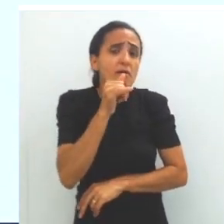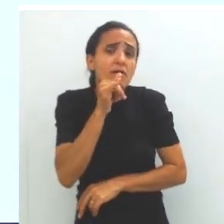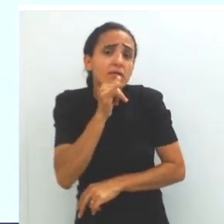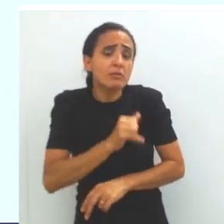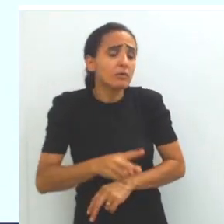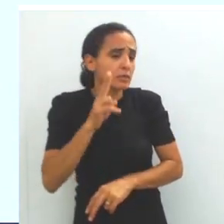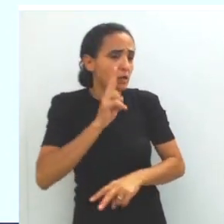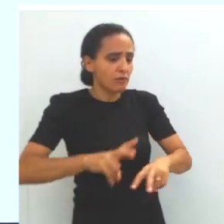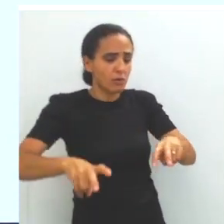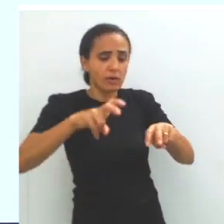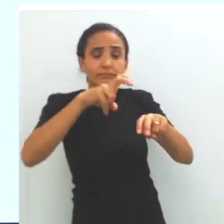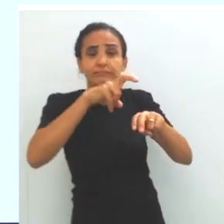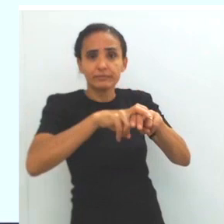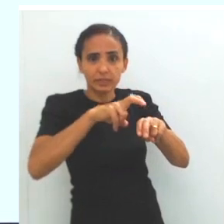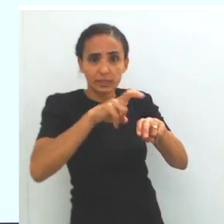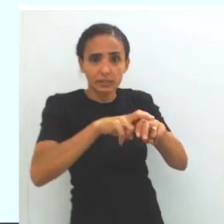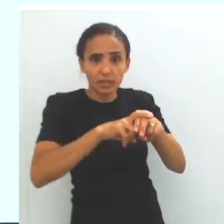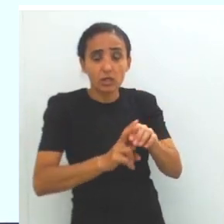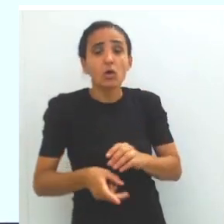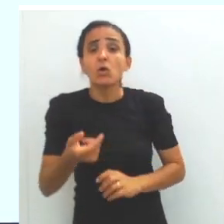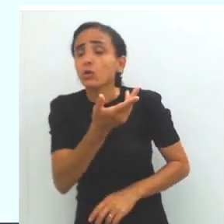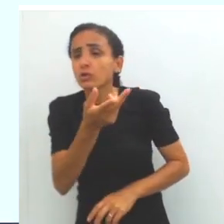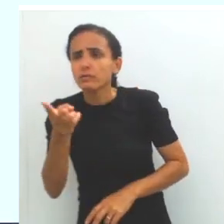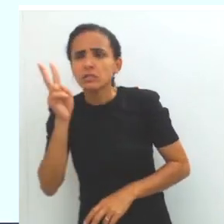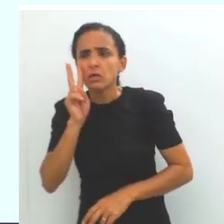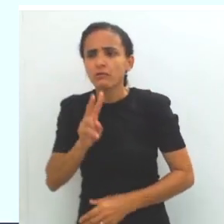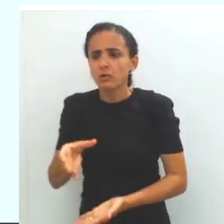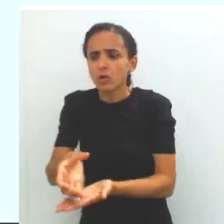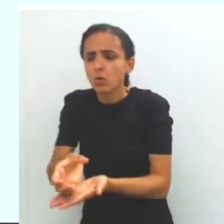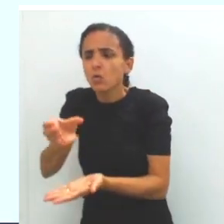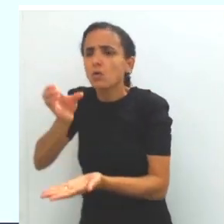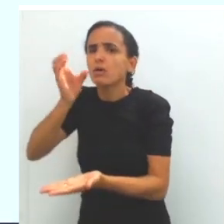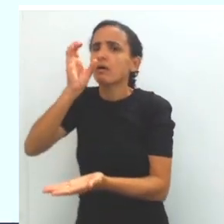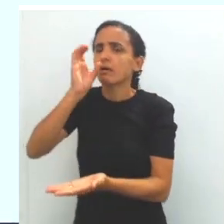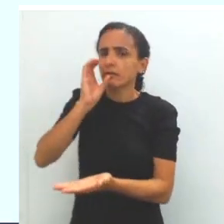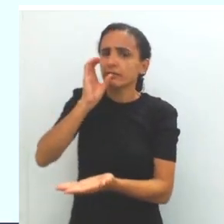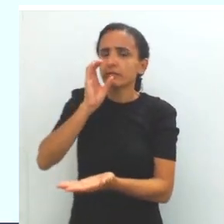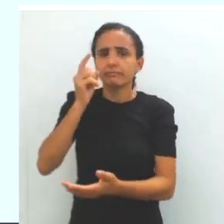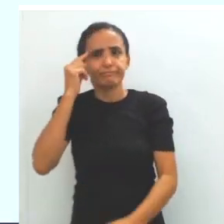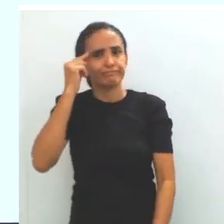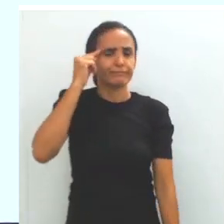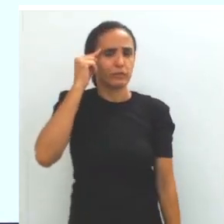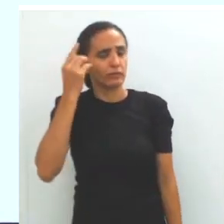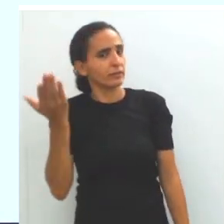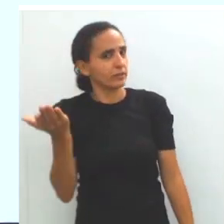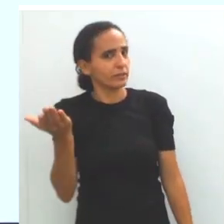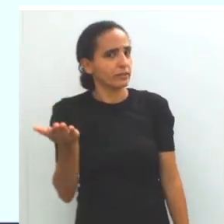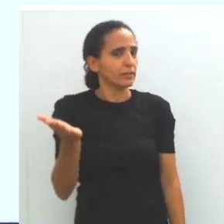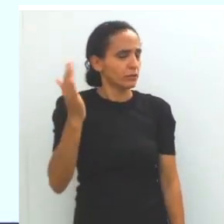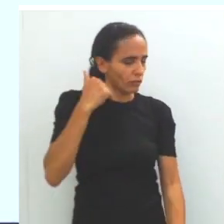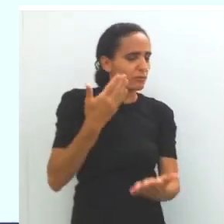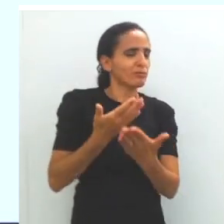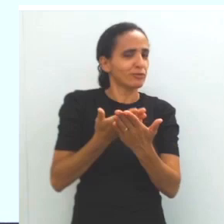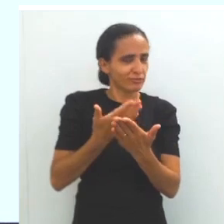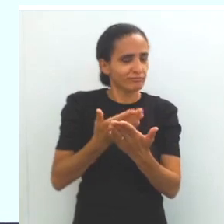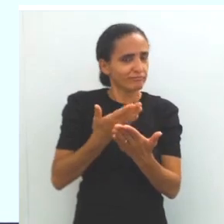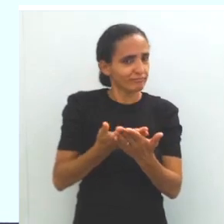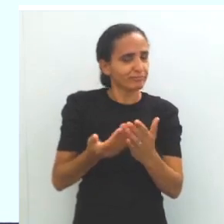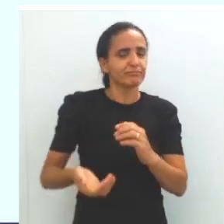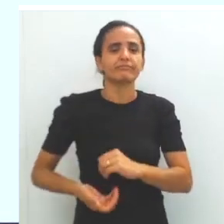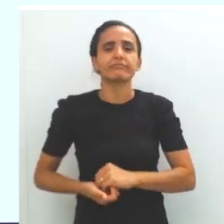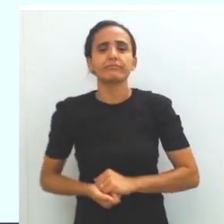uma cadeira. Você enxergou, por exemplo, uma garrafa. Ok? Dúvidas? Vamos